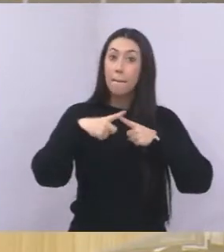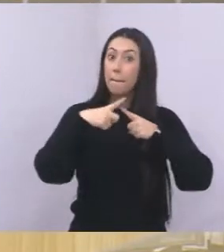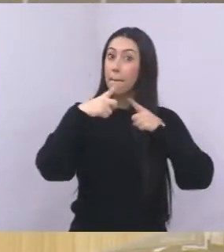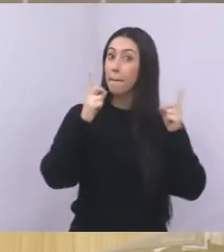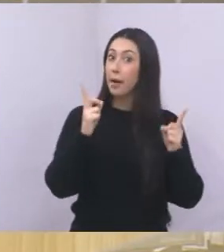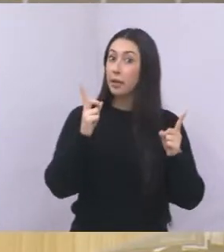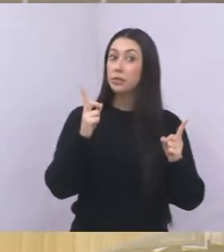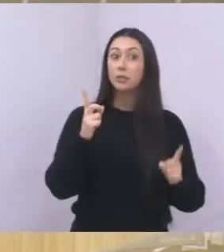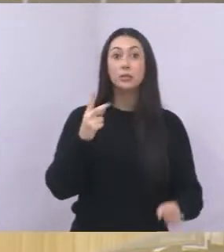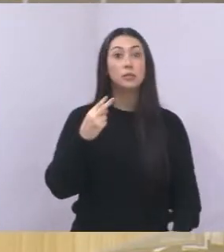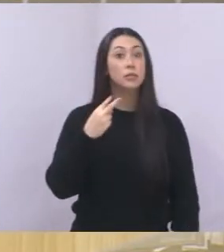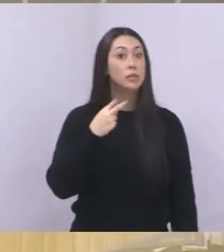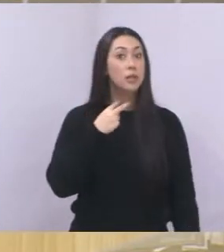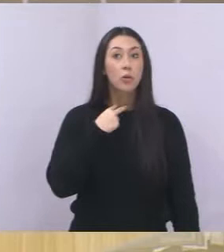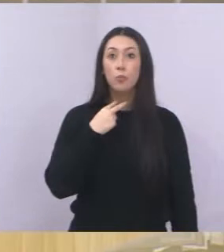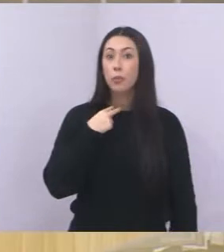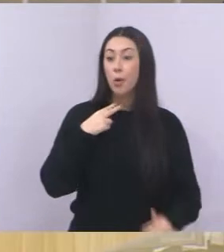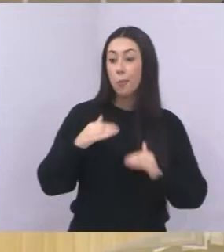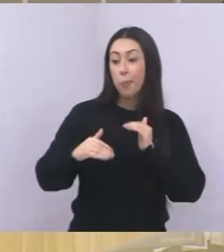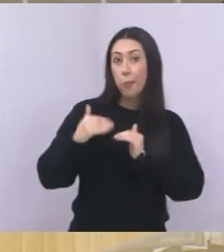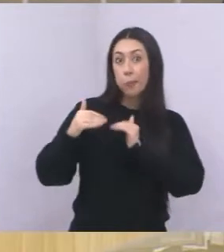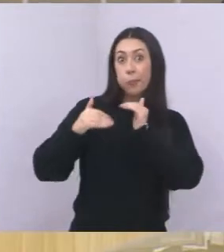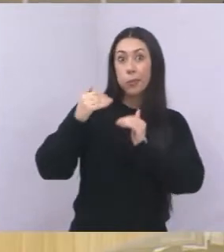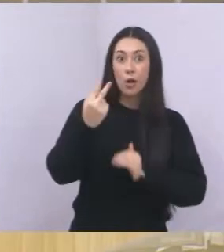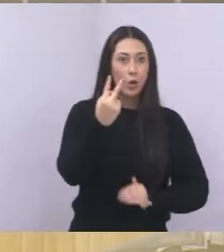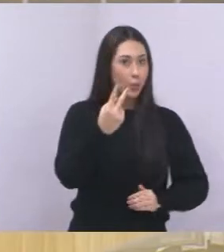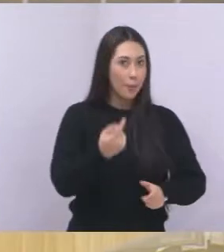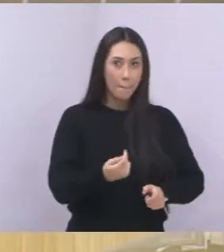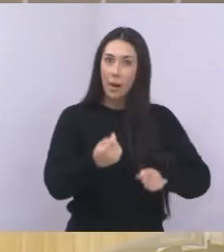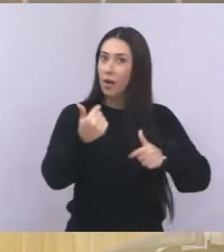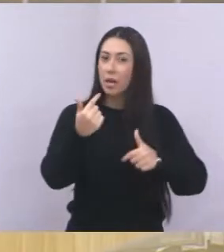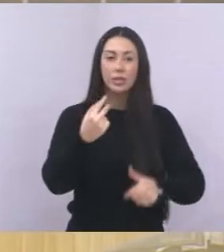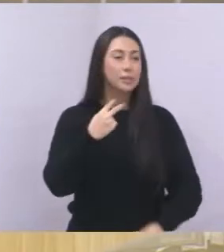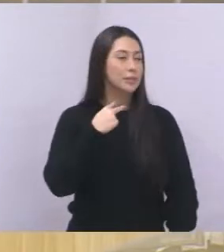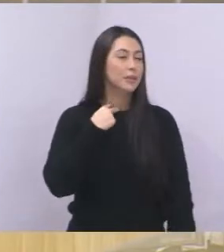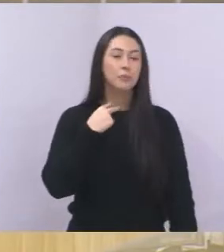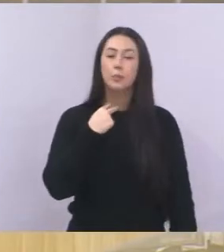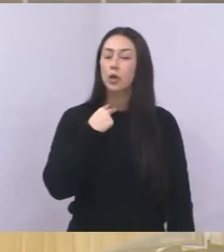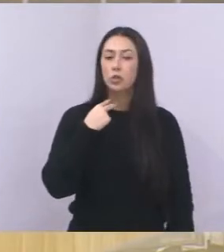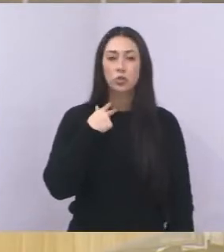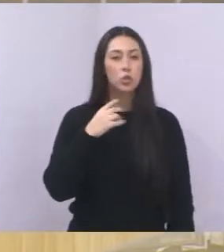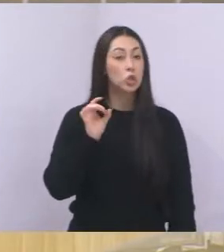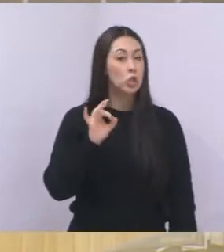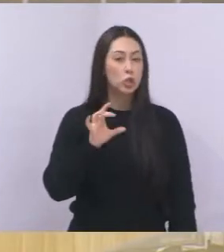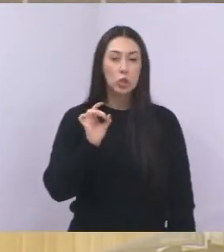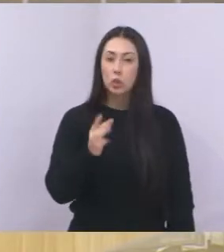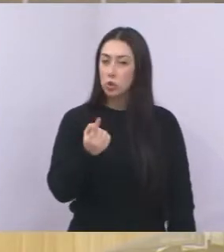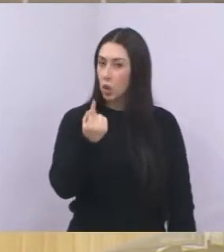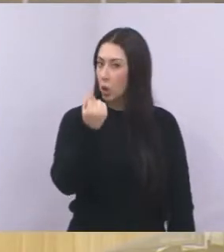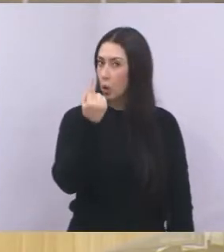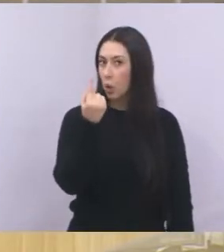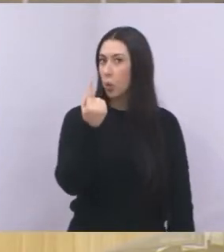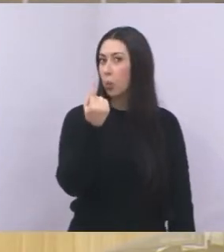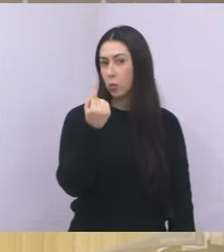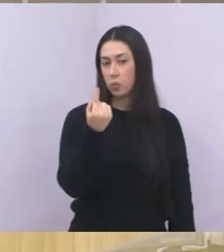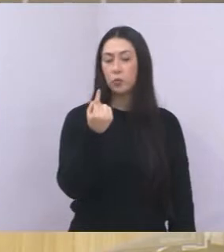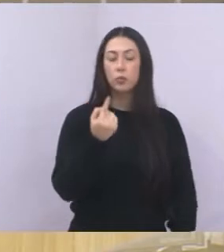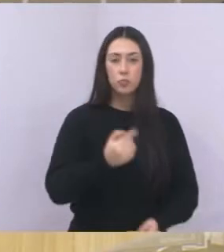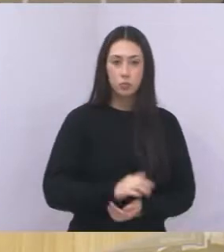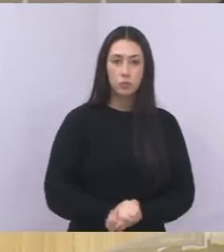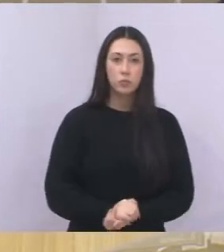podendo haver a acumulação de dois benefícios do regime próprio de previdência social do